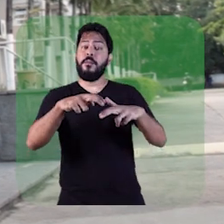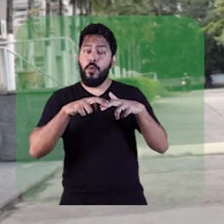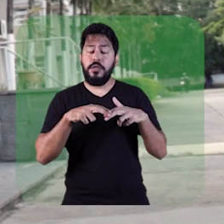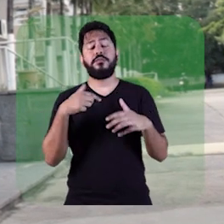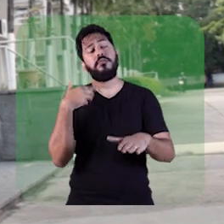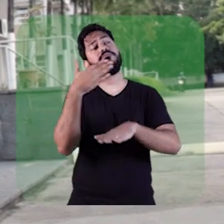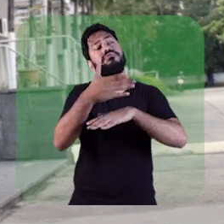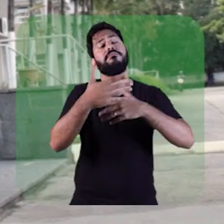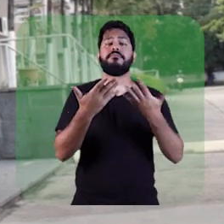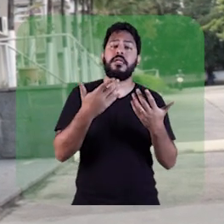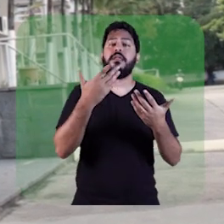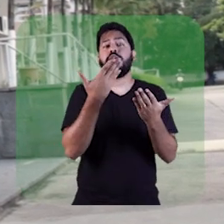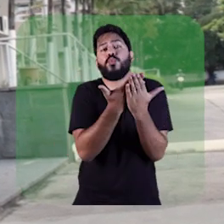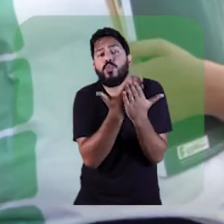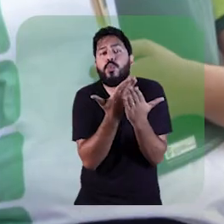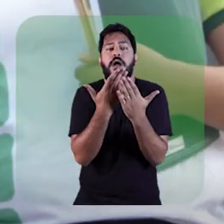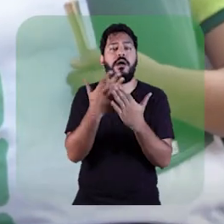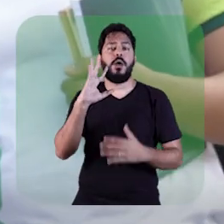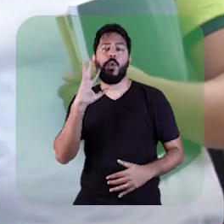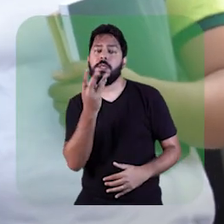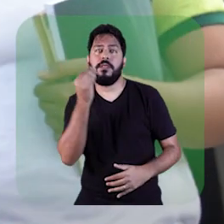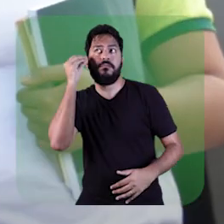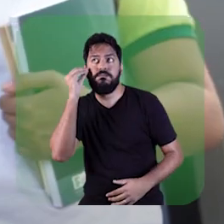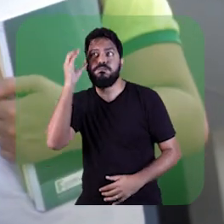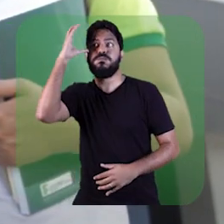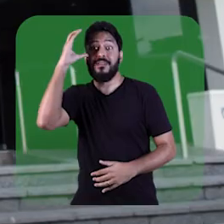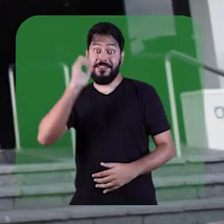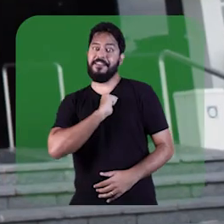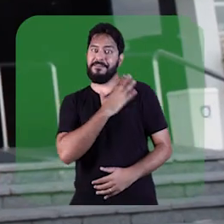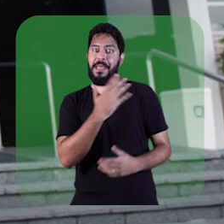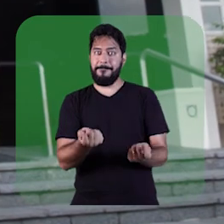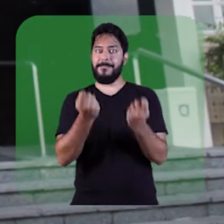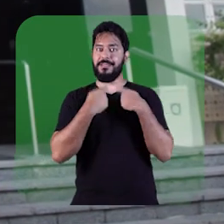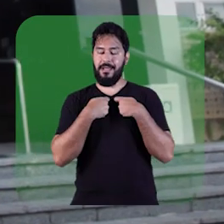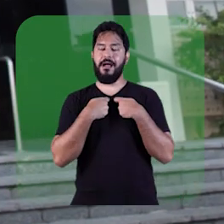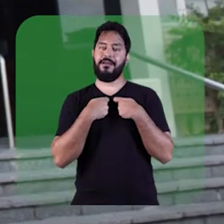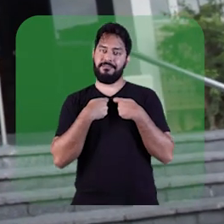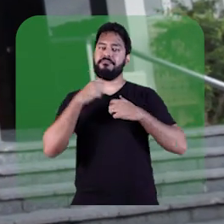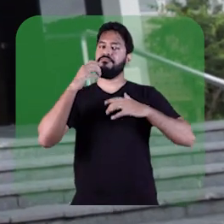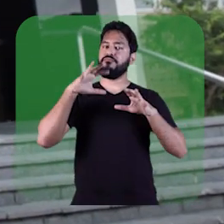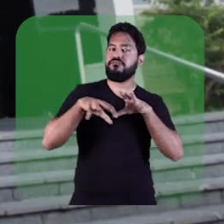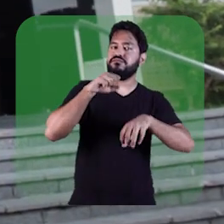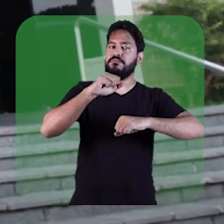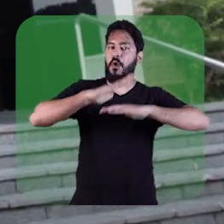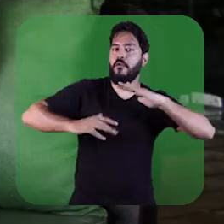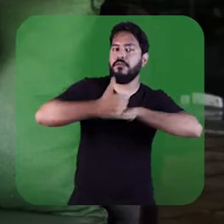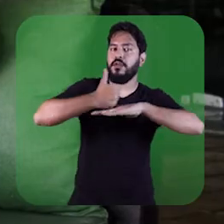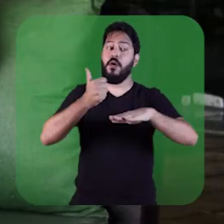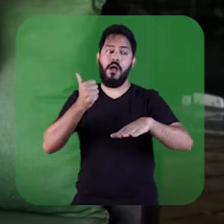me qualificar. E o IFPE está trazendo isso para mim, né? Uma qualificação profissional para que eu possa